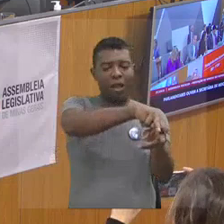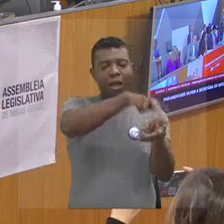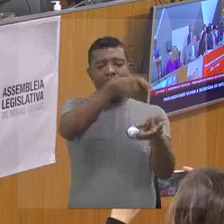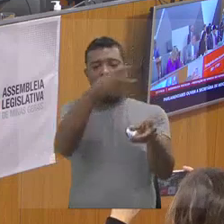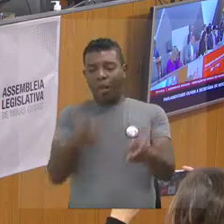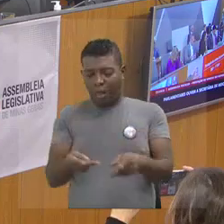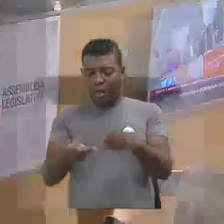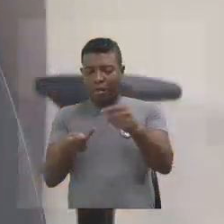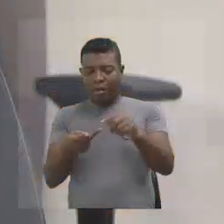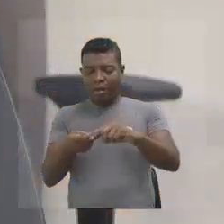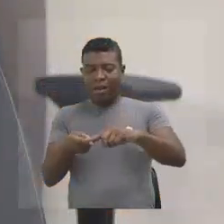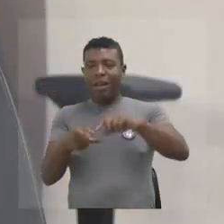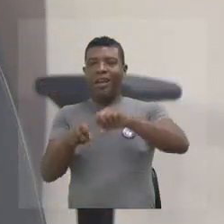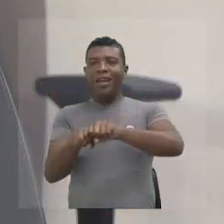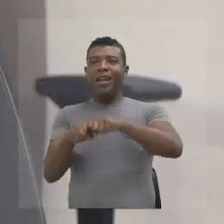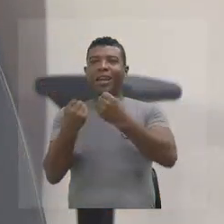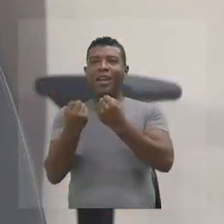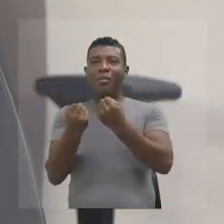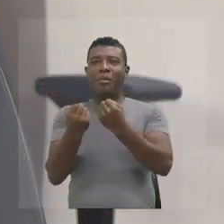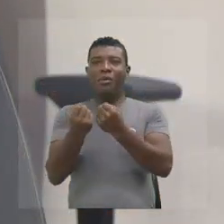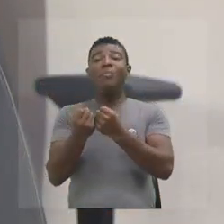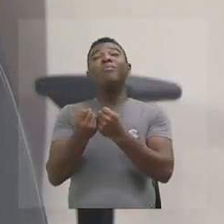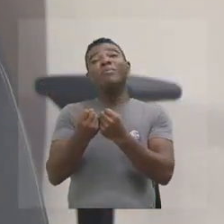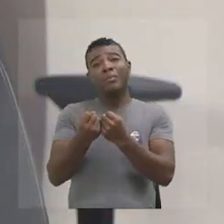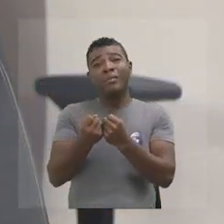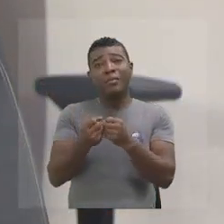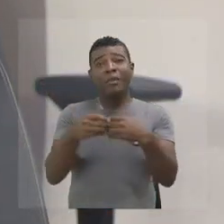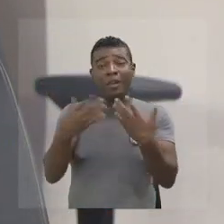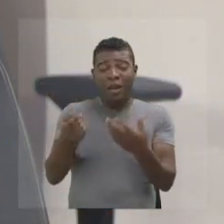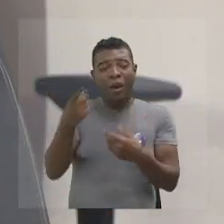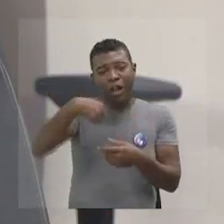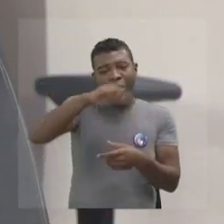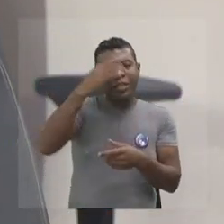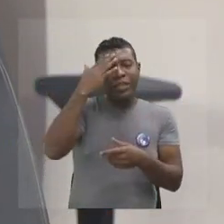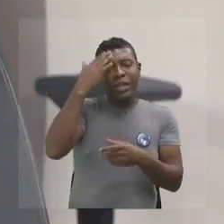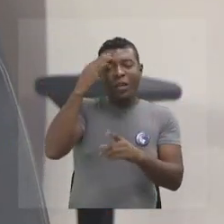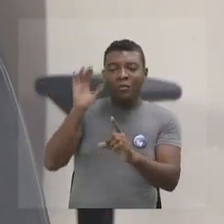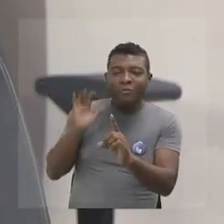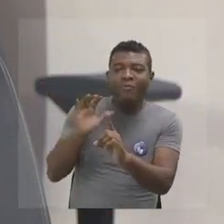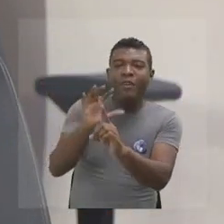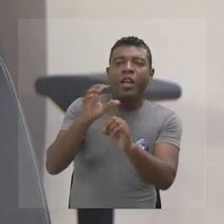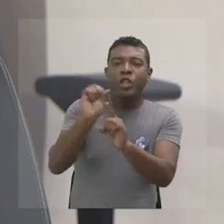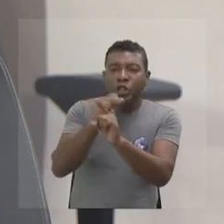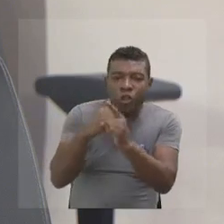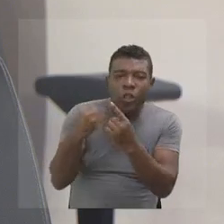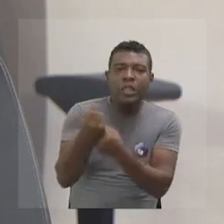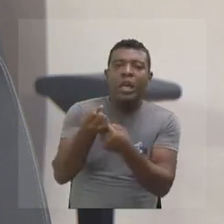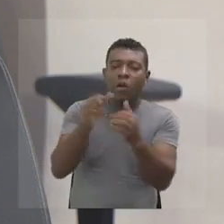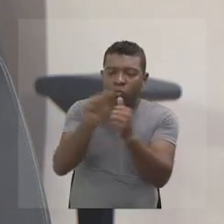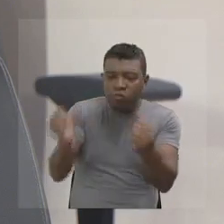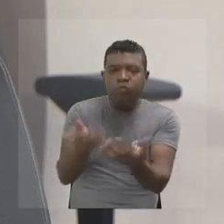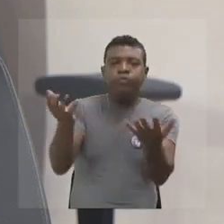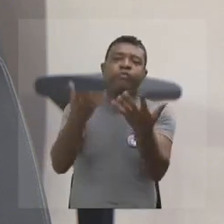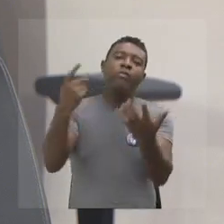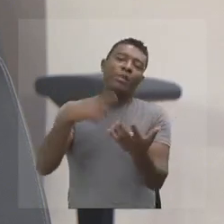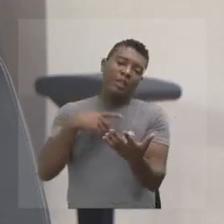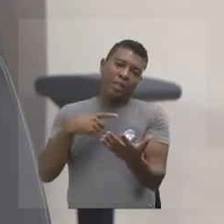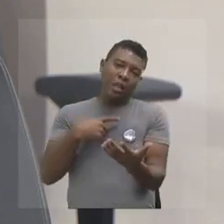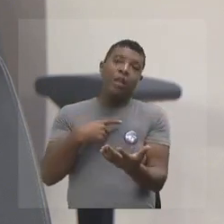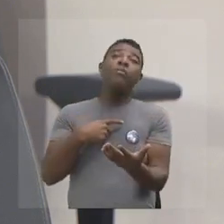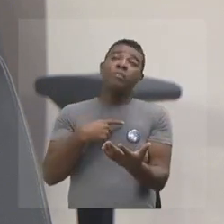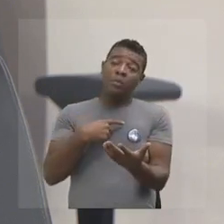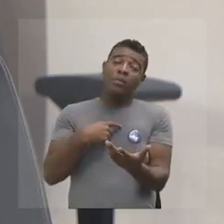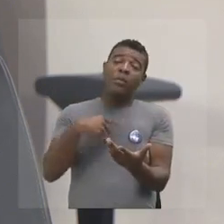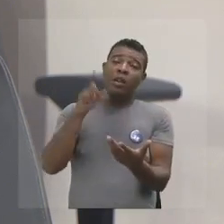dos impactos definição de medidas de controle dos impactos ambientais exatamente na linha é que o senhor disse de garantir que